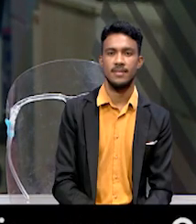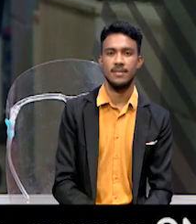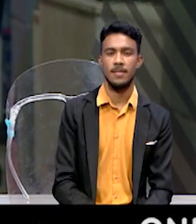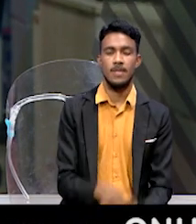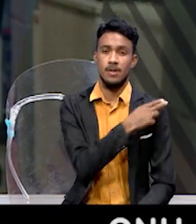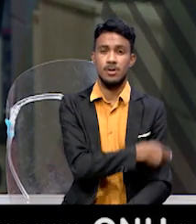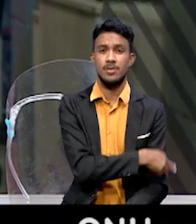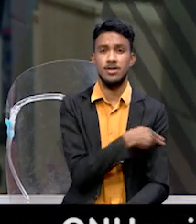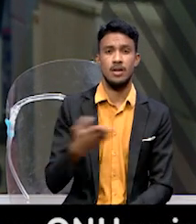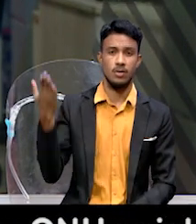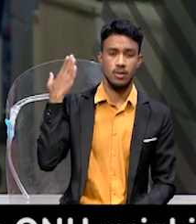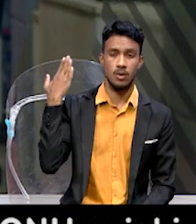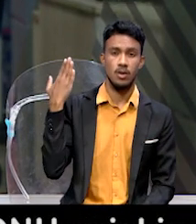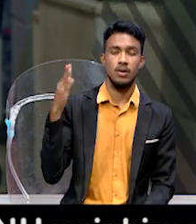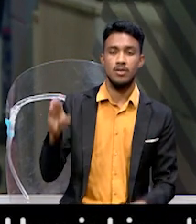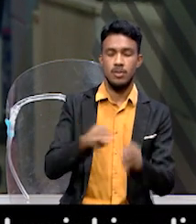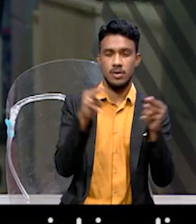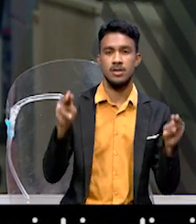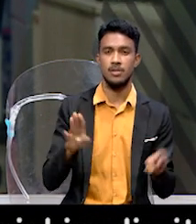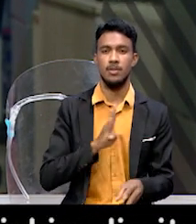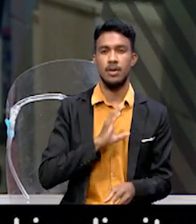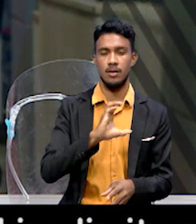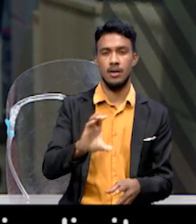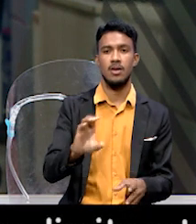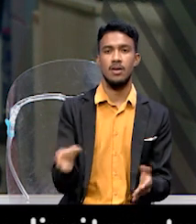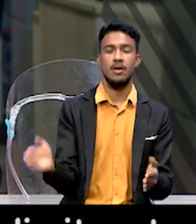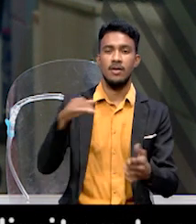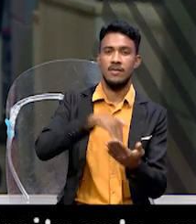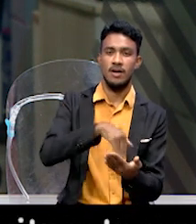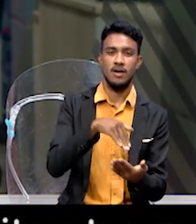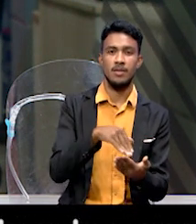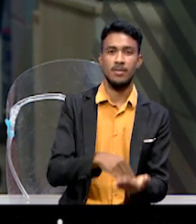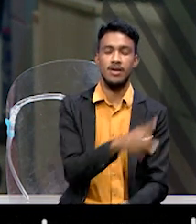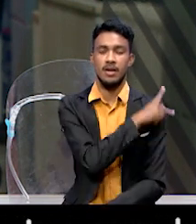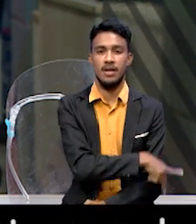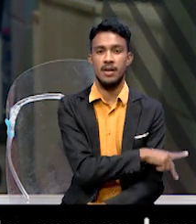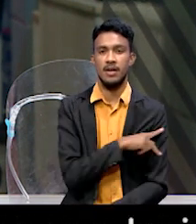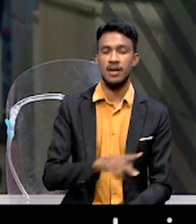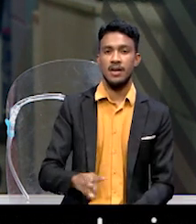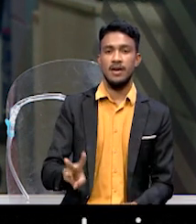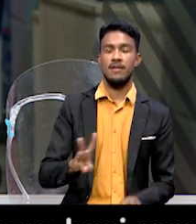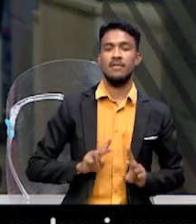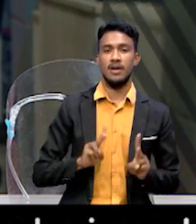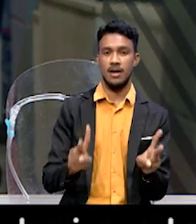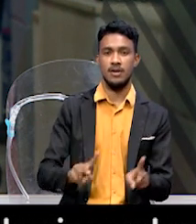Hospital Antigo Ria Mare, município Bocau, na fila ba Clínica Veteranos David Alex Daitula.